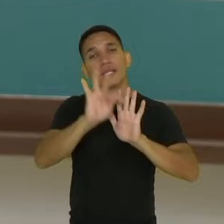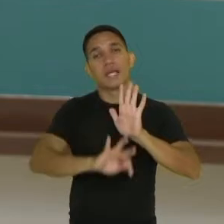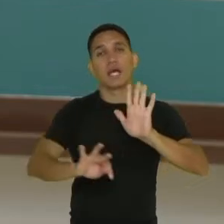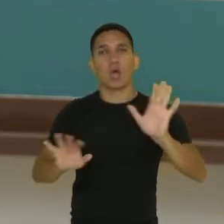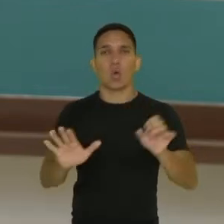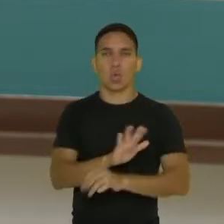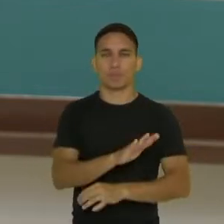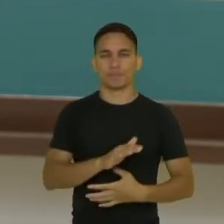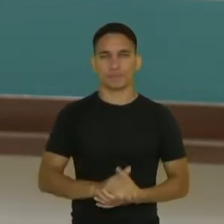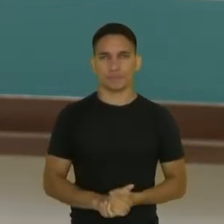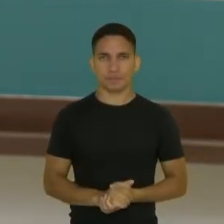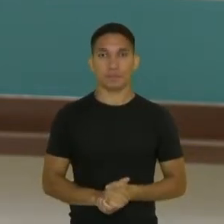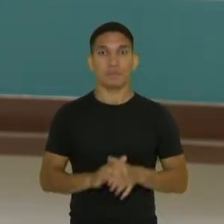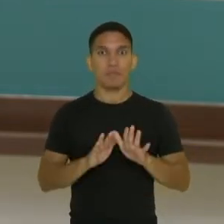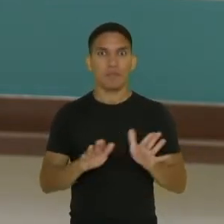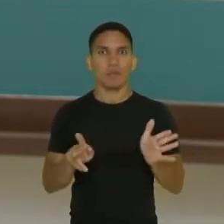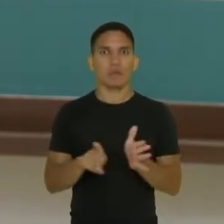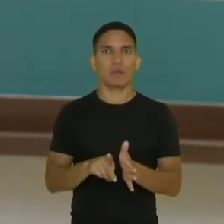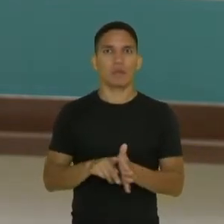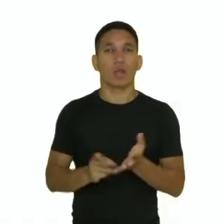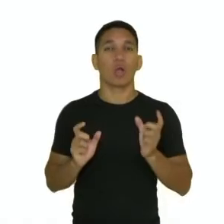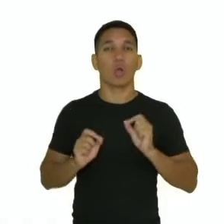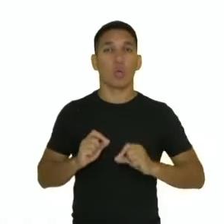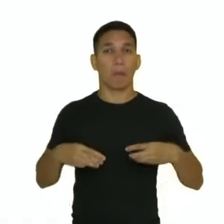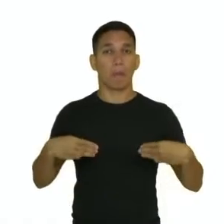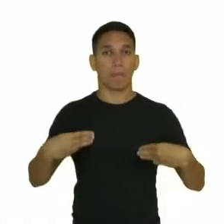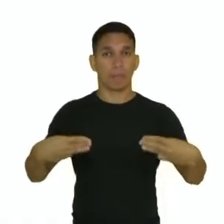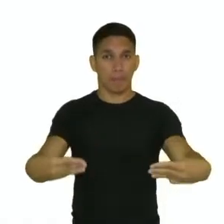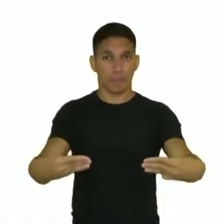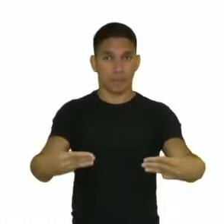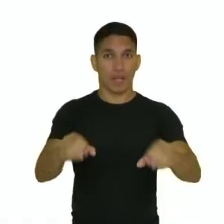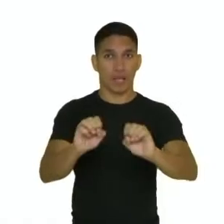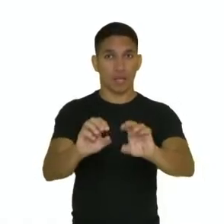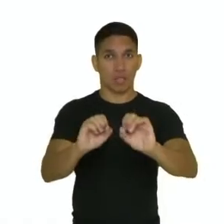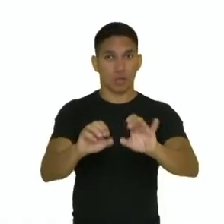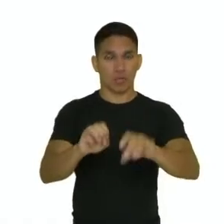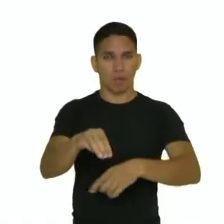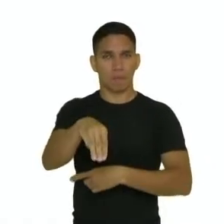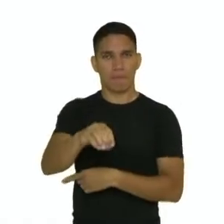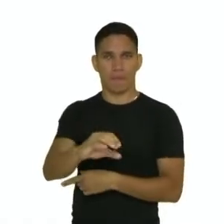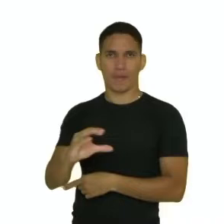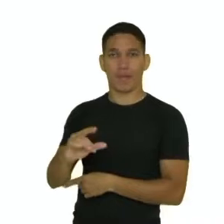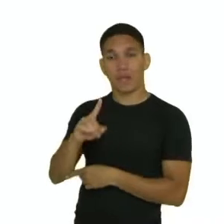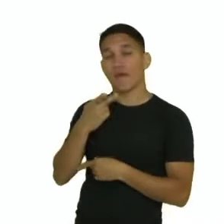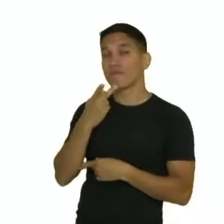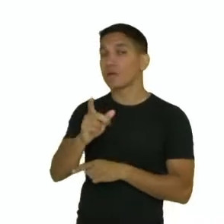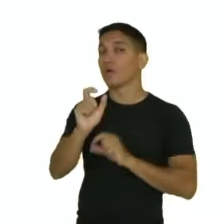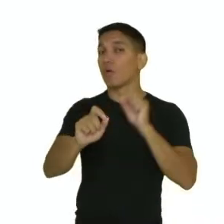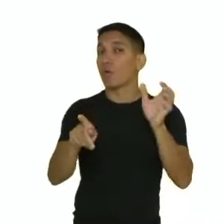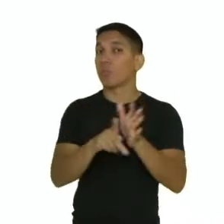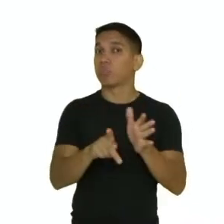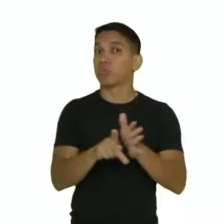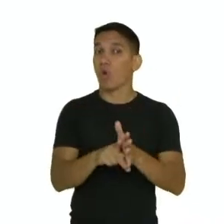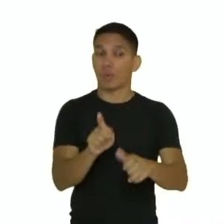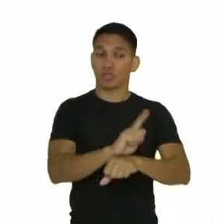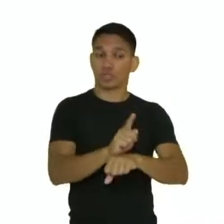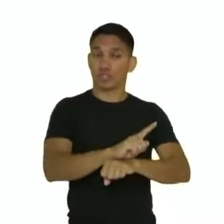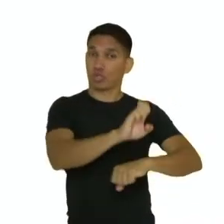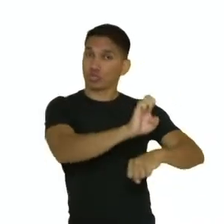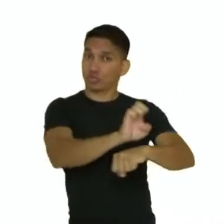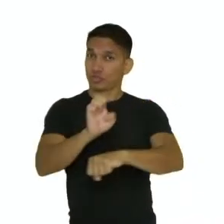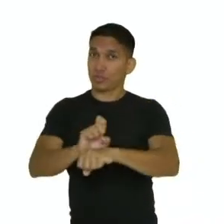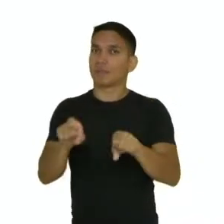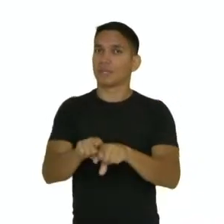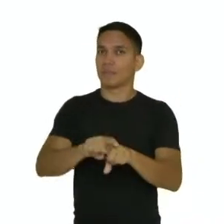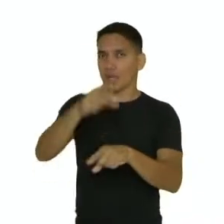íntegra. Já o Ministério da Educação, o MEC, diz que a educação básica é de gestão dos estados e dos municípios e que